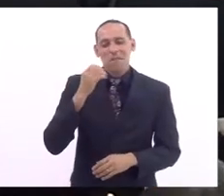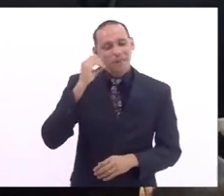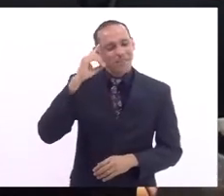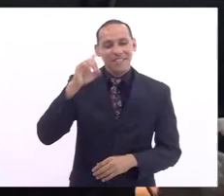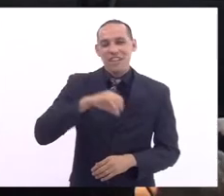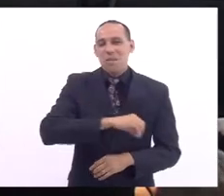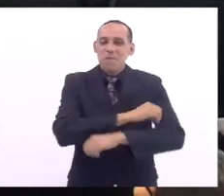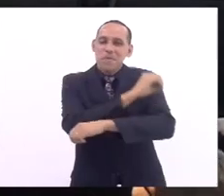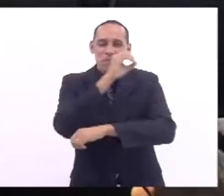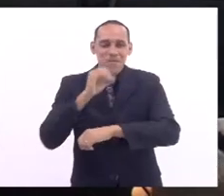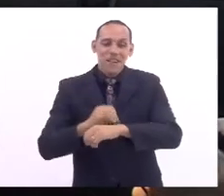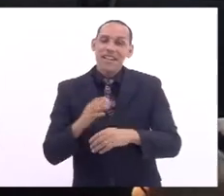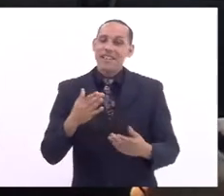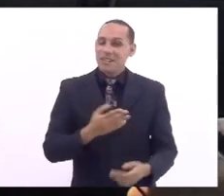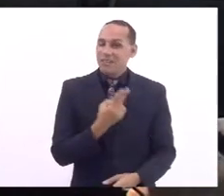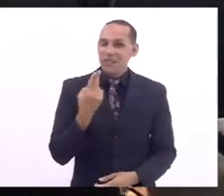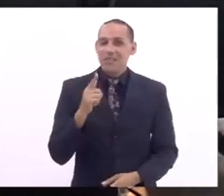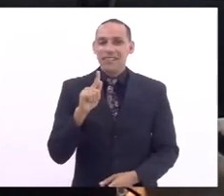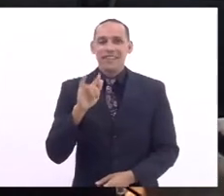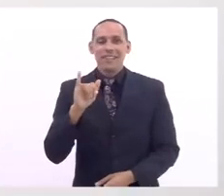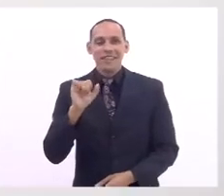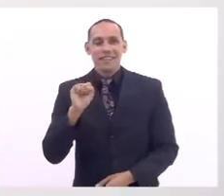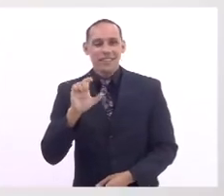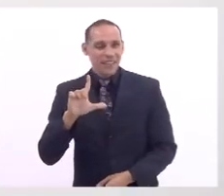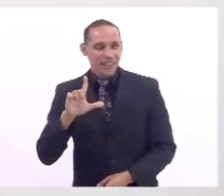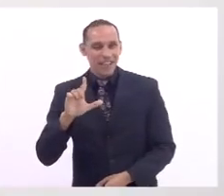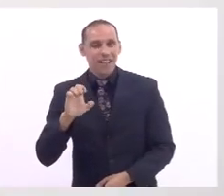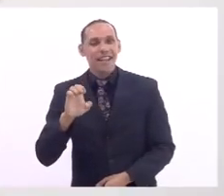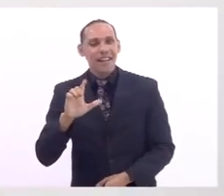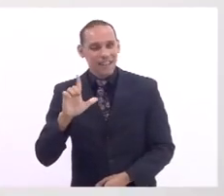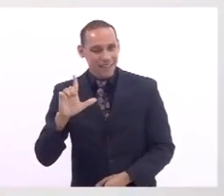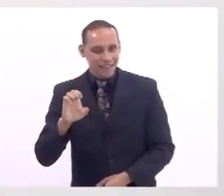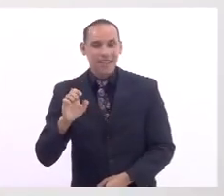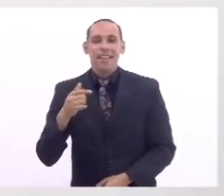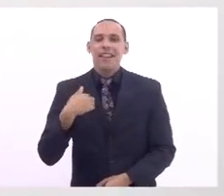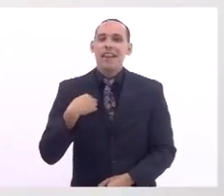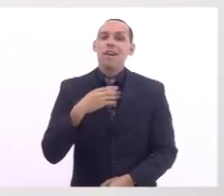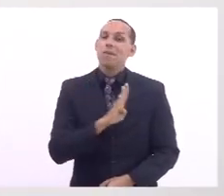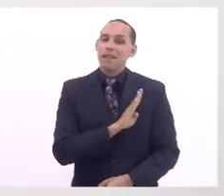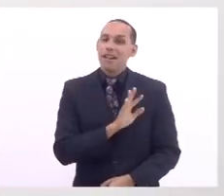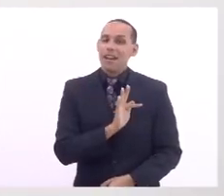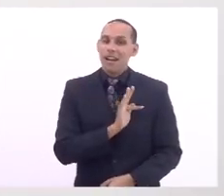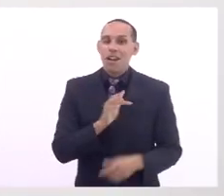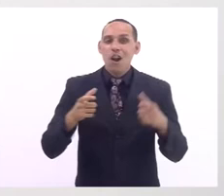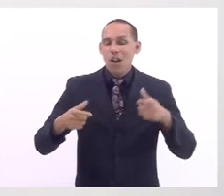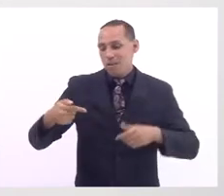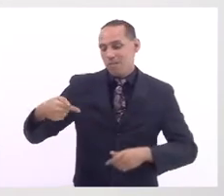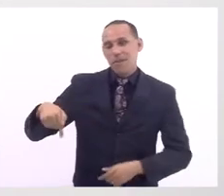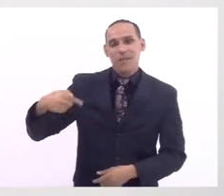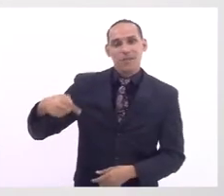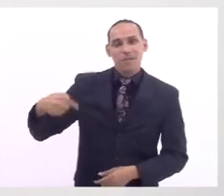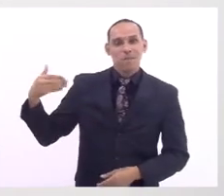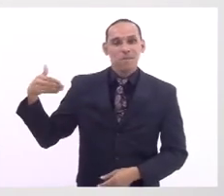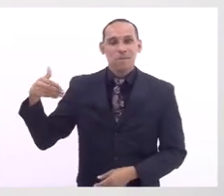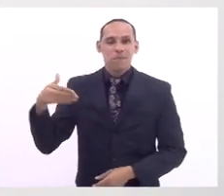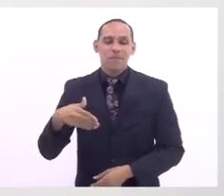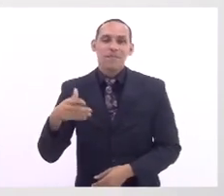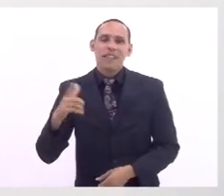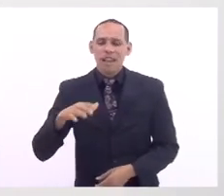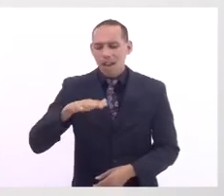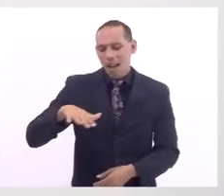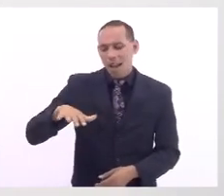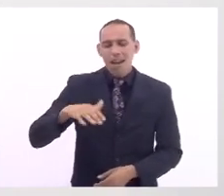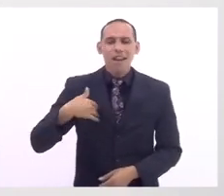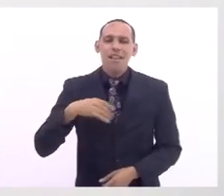é melhor ver Gisele Castro eu venho da Baixada Fluminense e especificamente de Queimados que é um